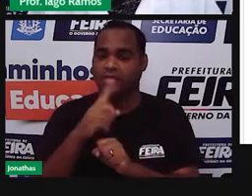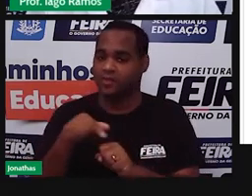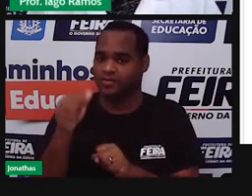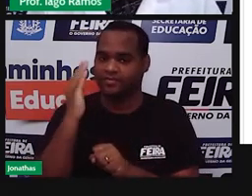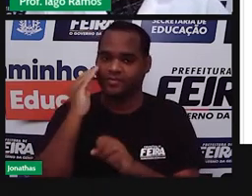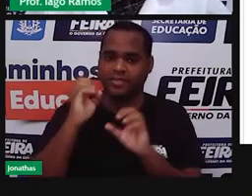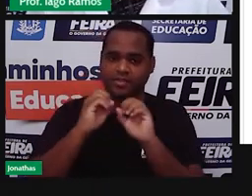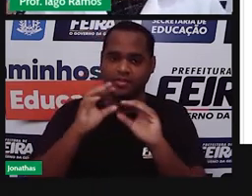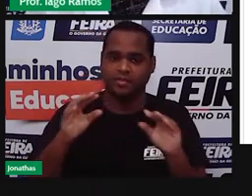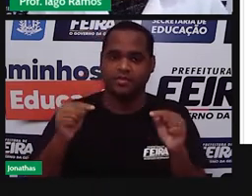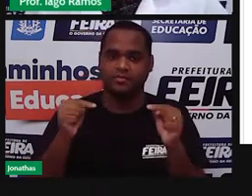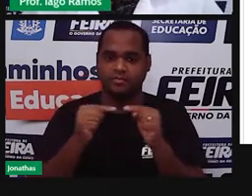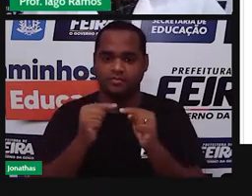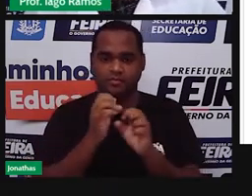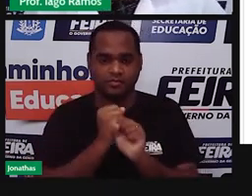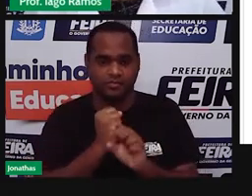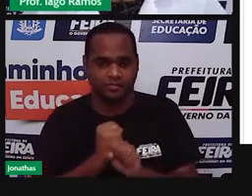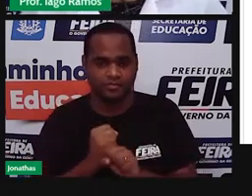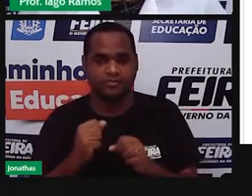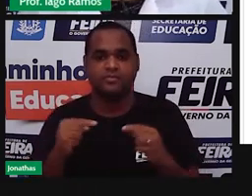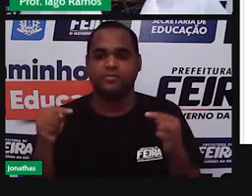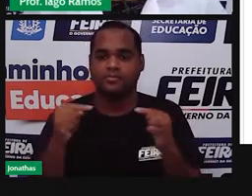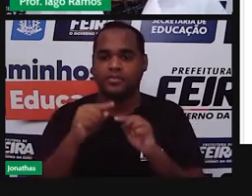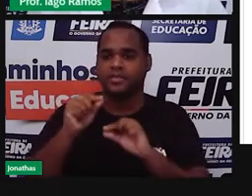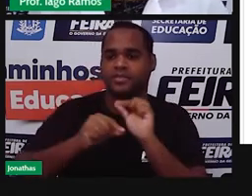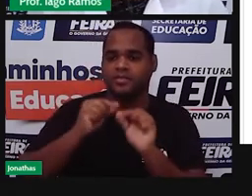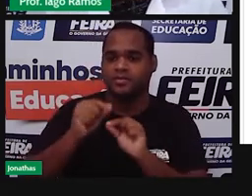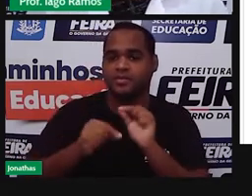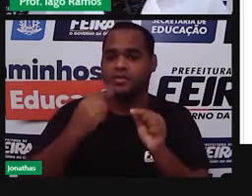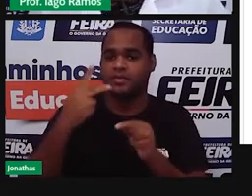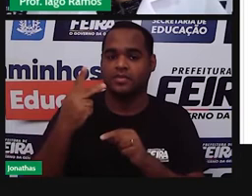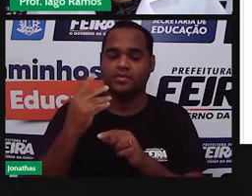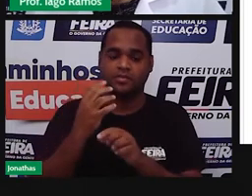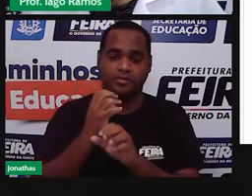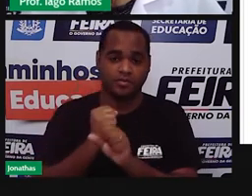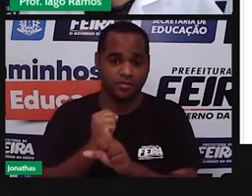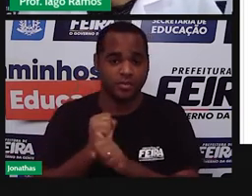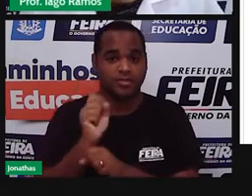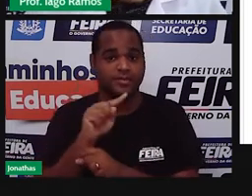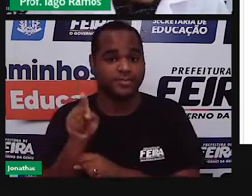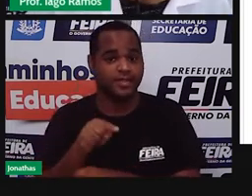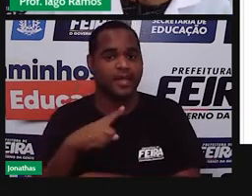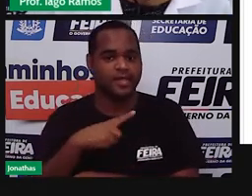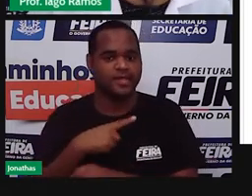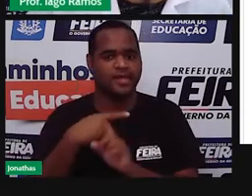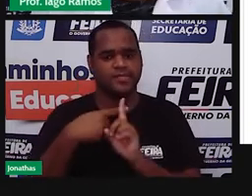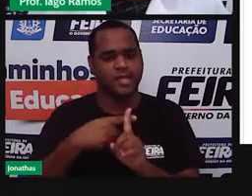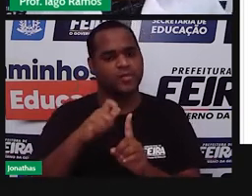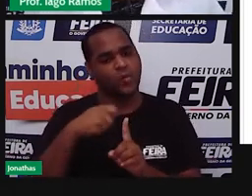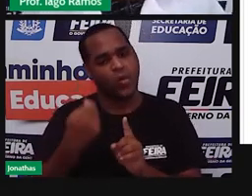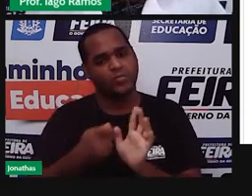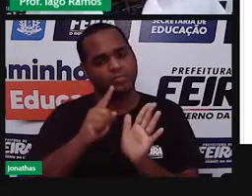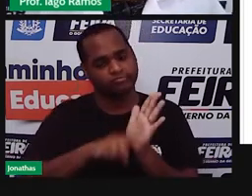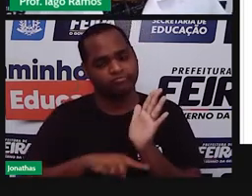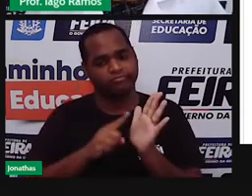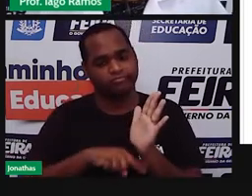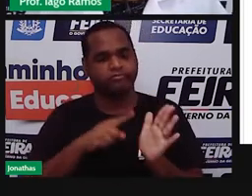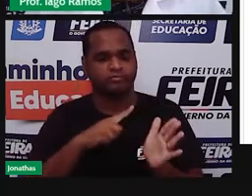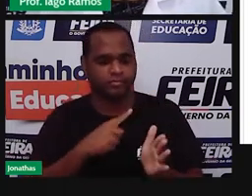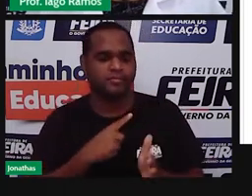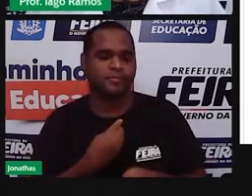às vezes, quando somar números inteiros, pode dar positivo ou pode dar negativo,